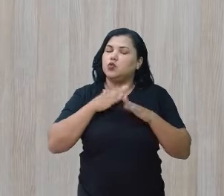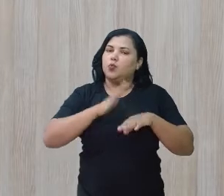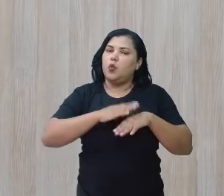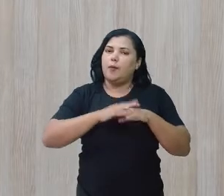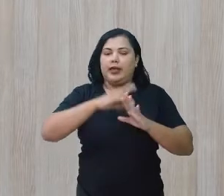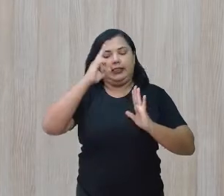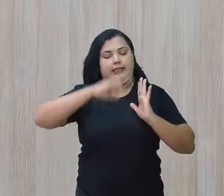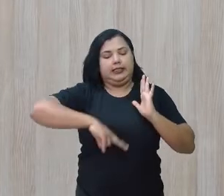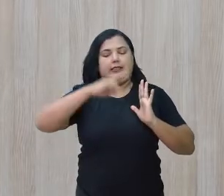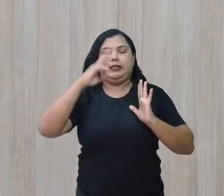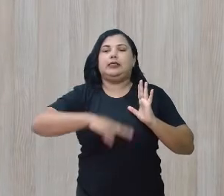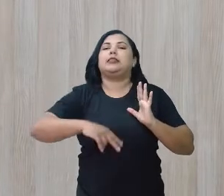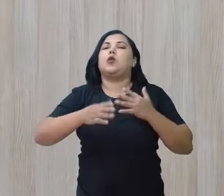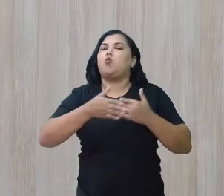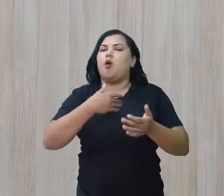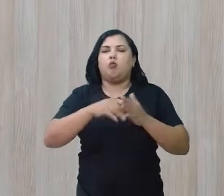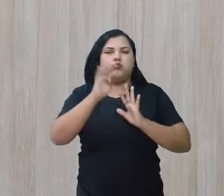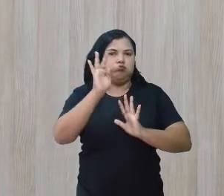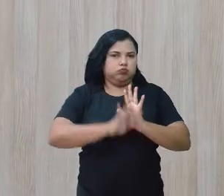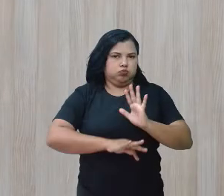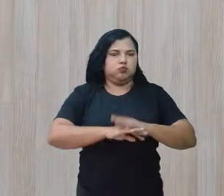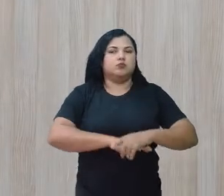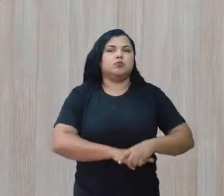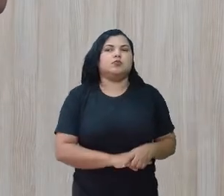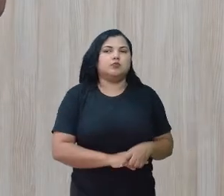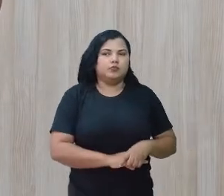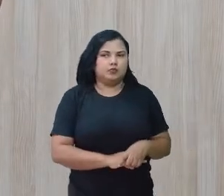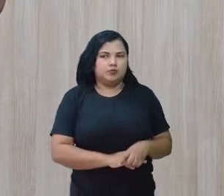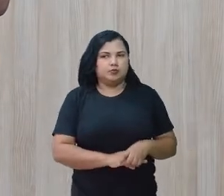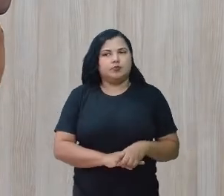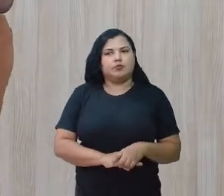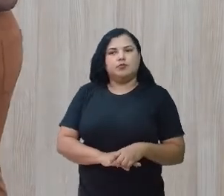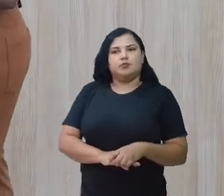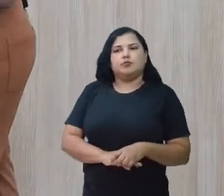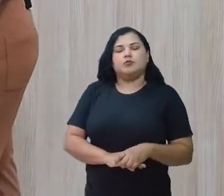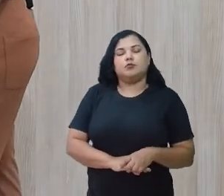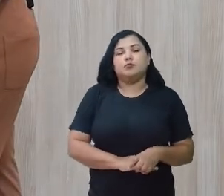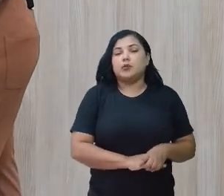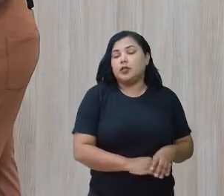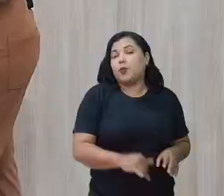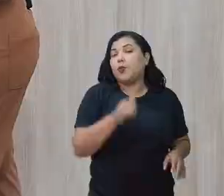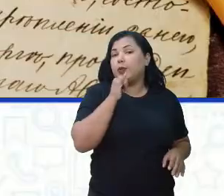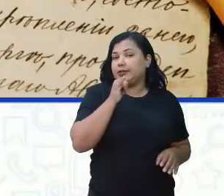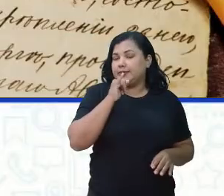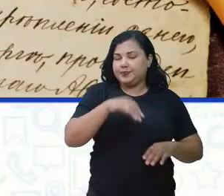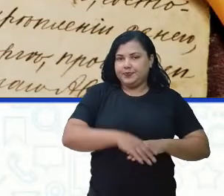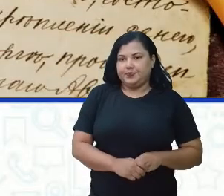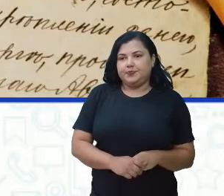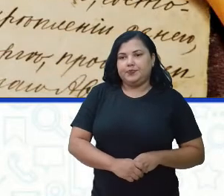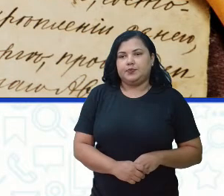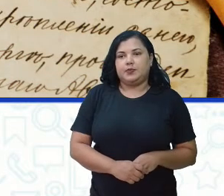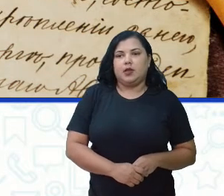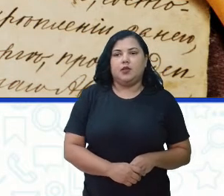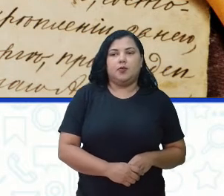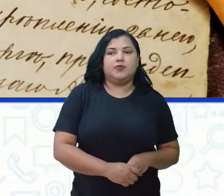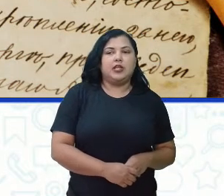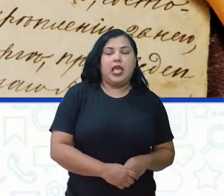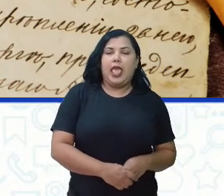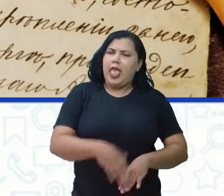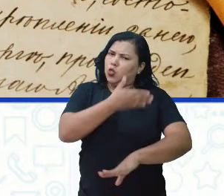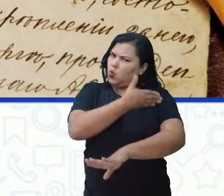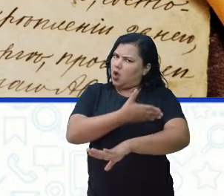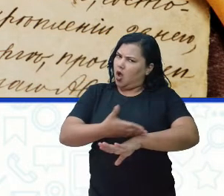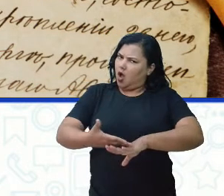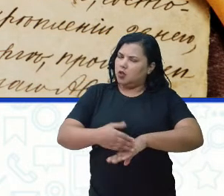de consumir qualquer texto. Massa? Por exemplo, ao invés de dizer educado, você